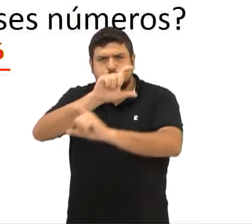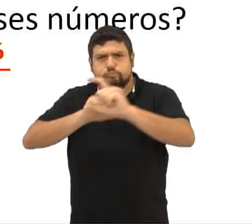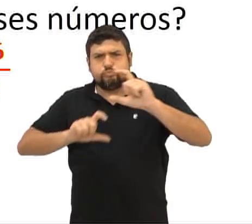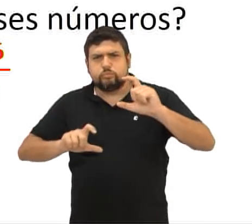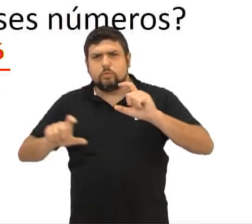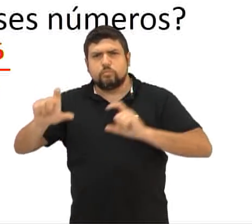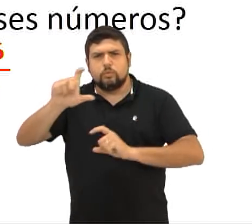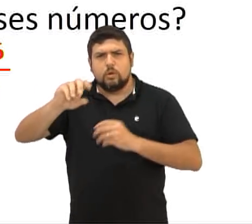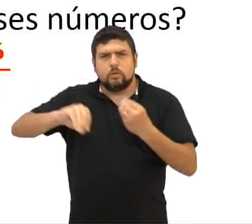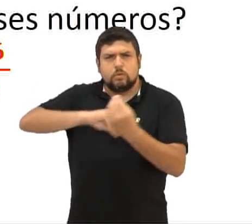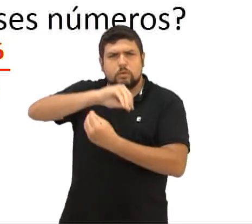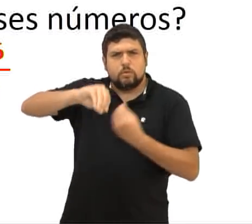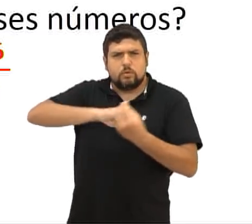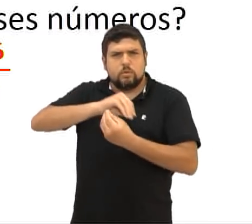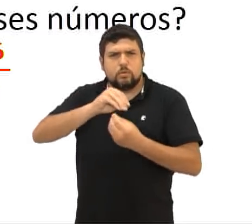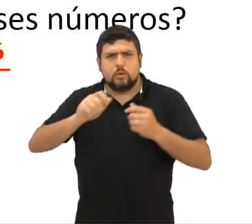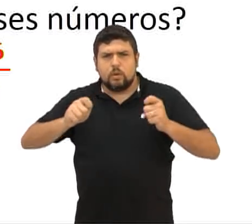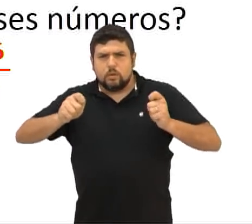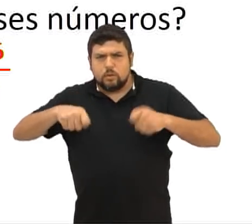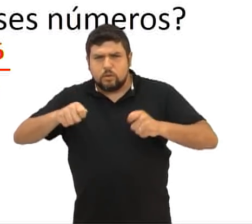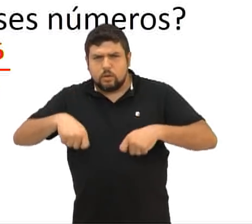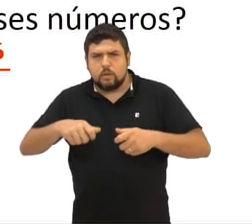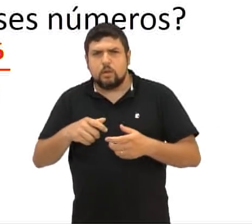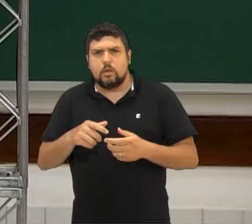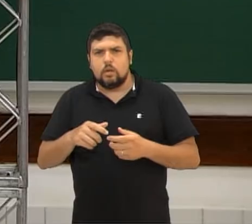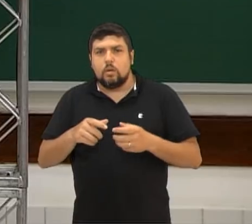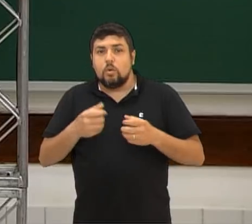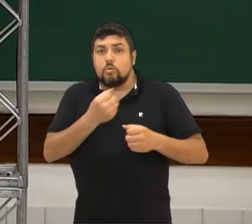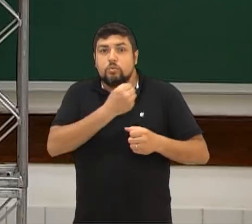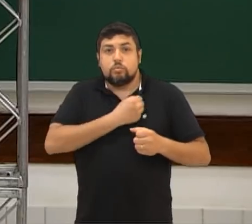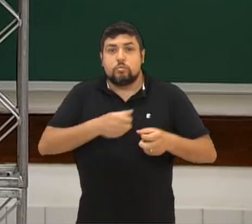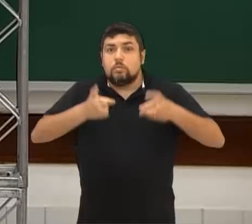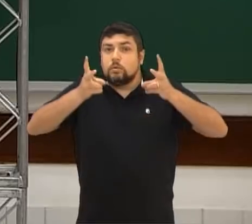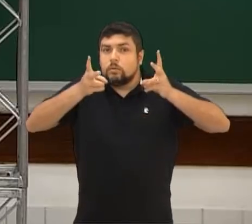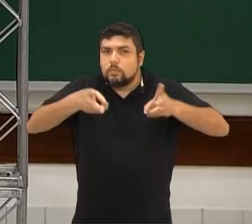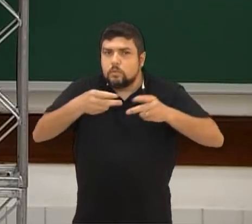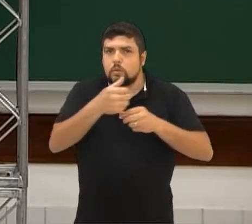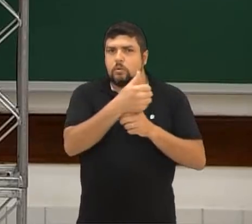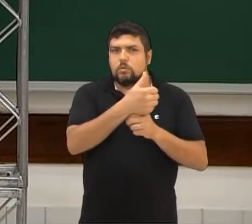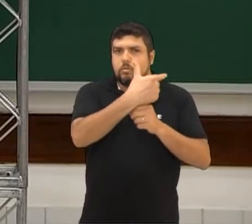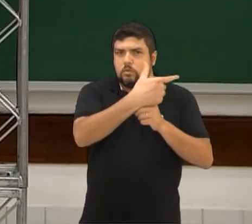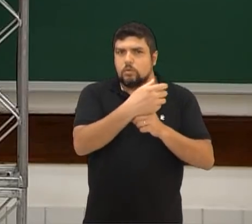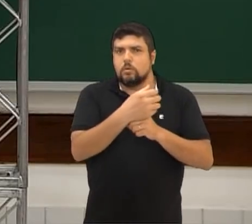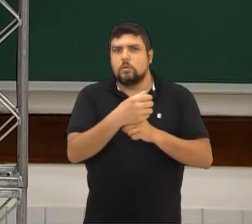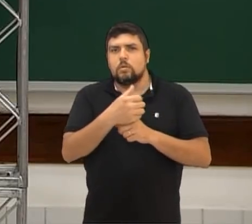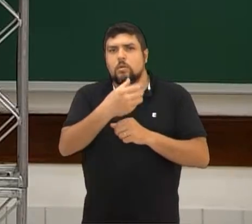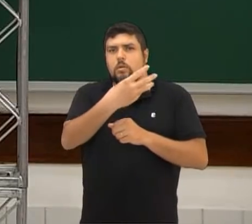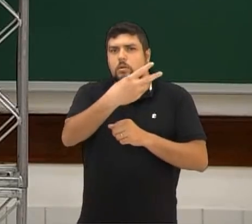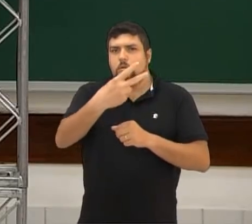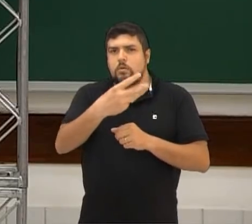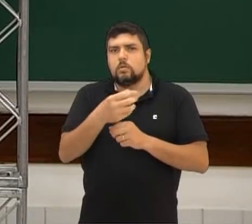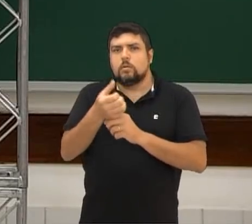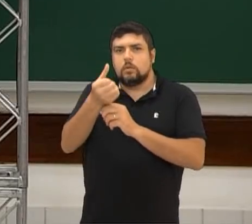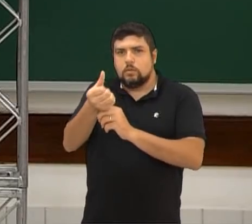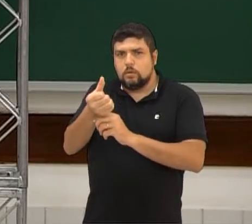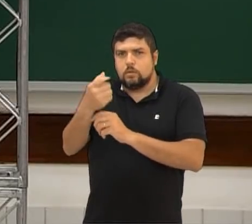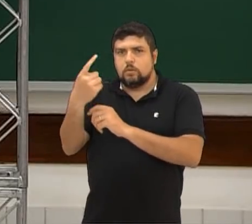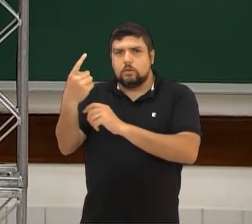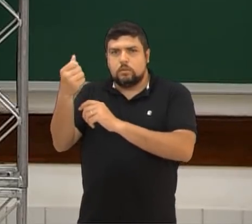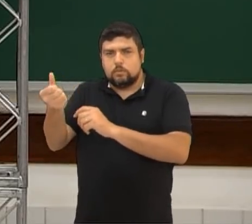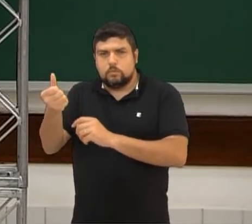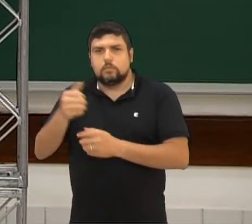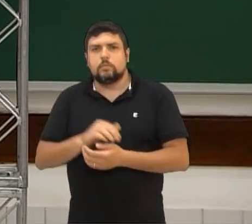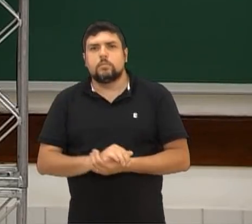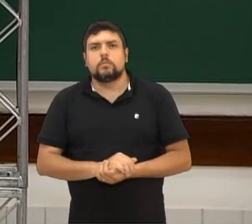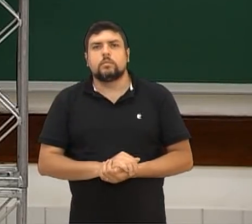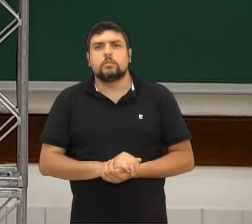números? Quais números, né? Seria 12, 32, 6 e 16. Ali,